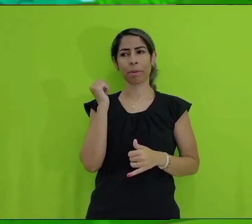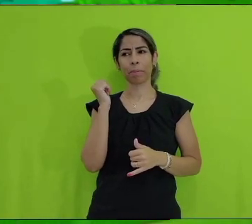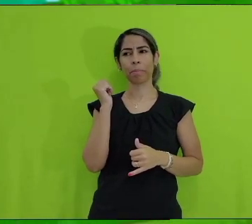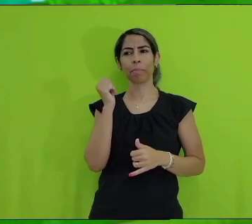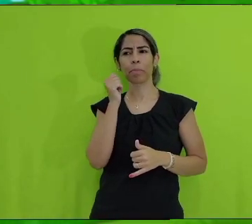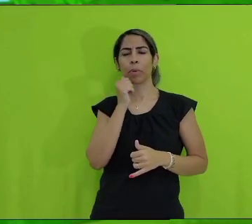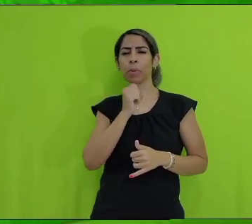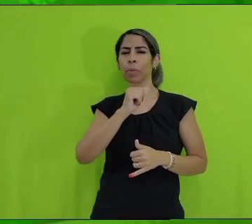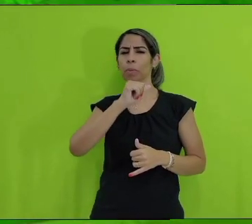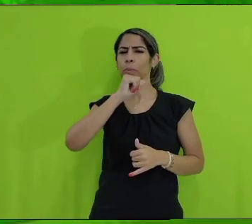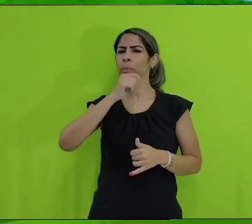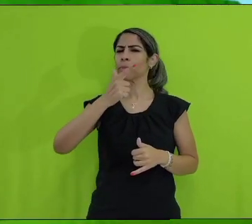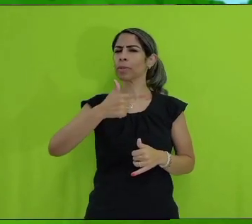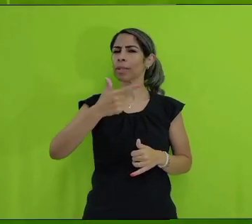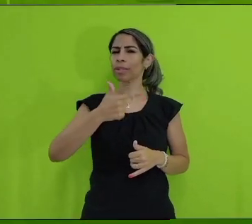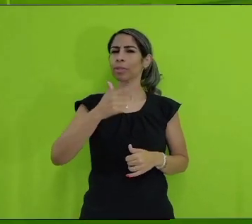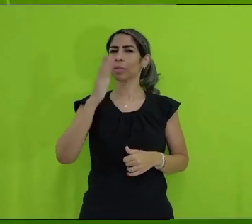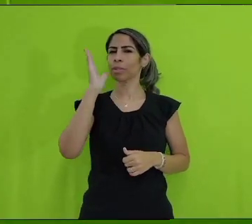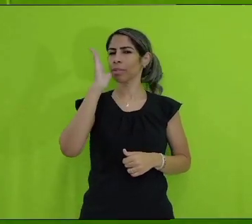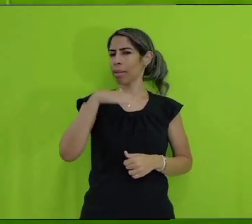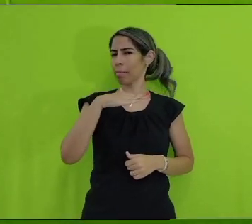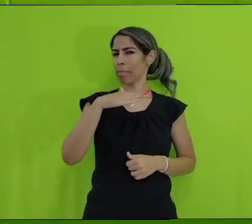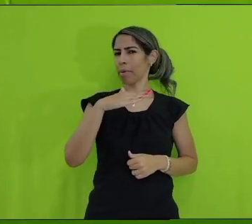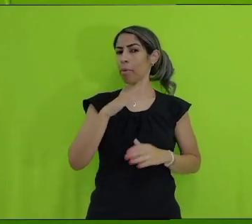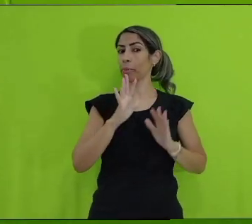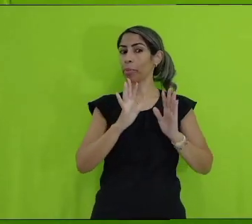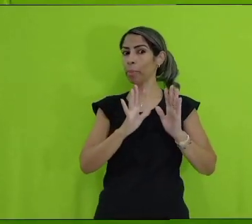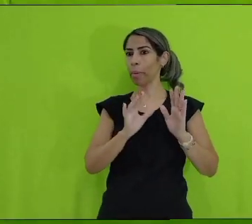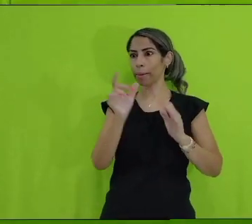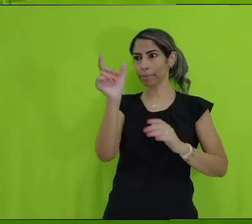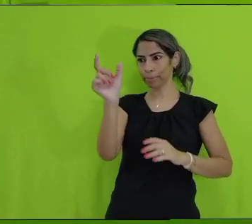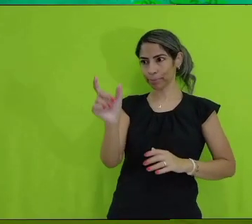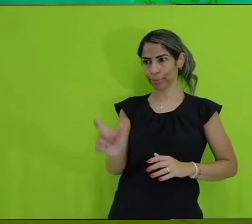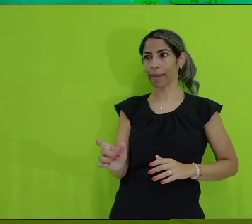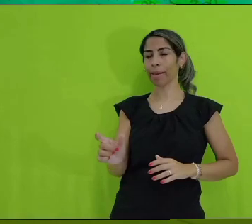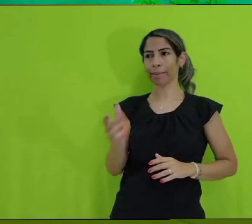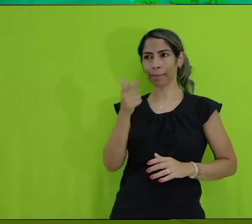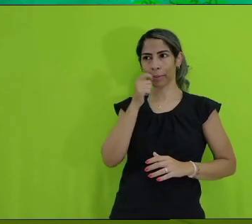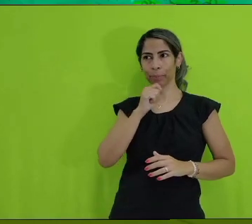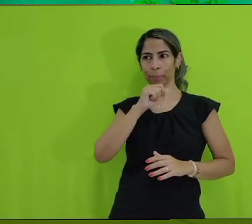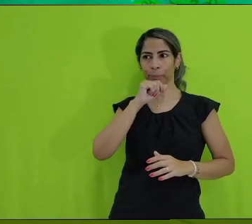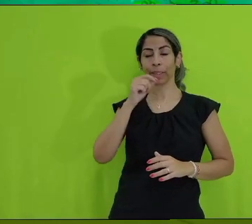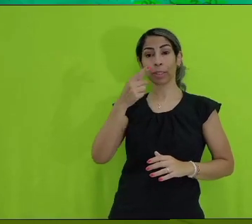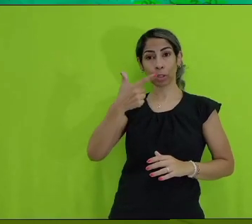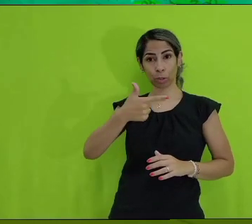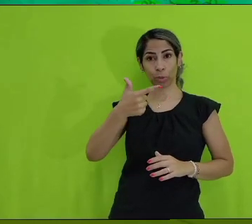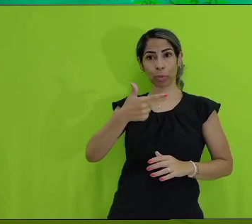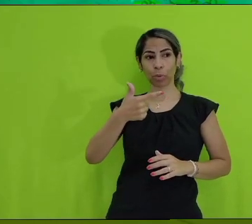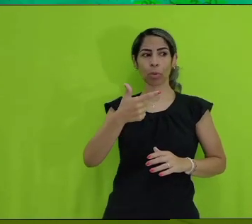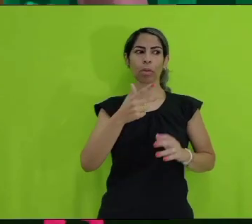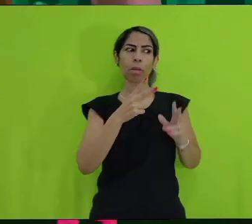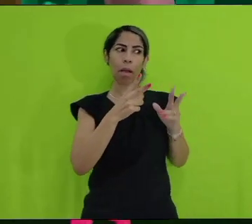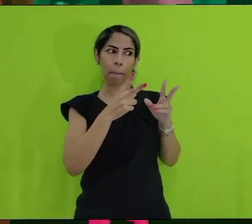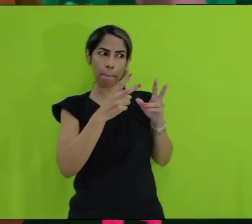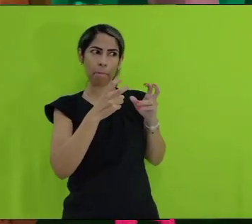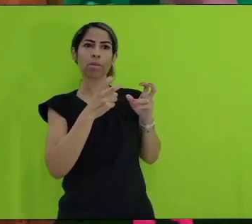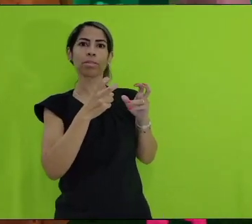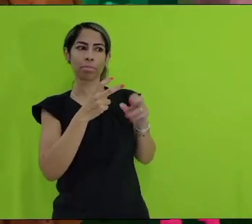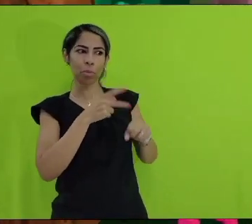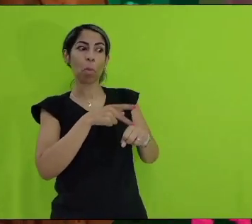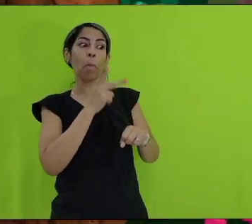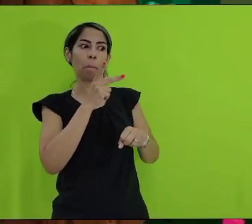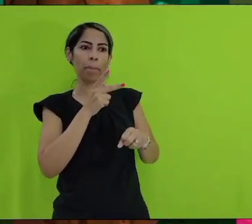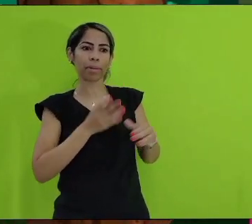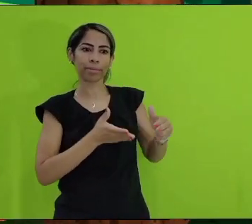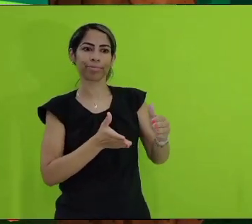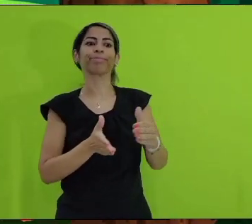Mas ela havia notado as pedrinhas brancas que João estava jogando. Mas permaneceu calada. Quando